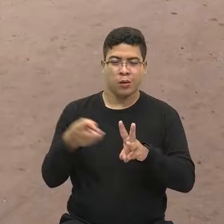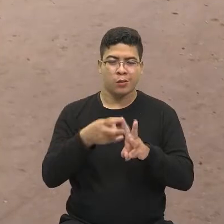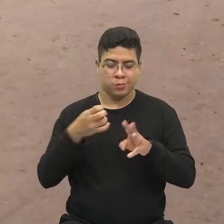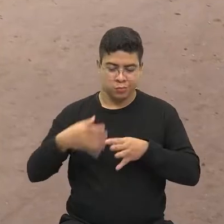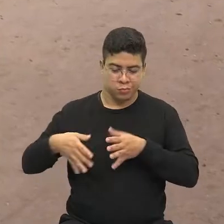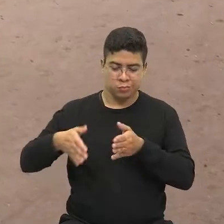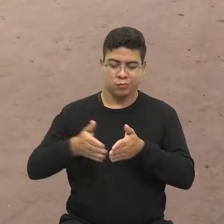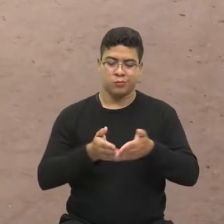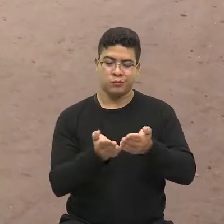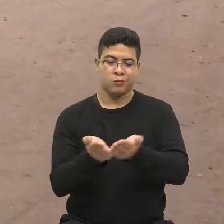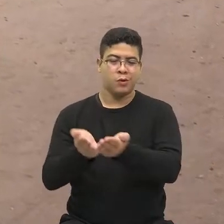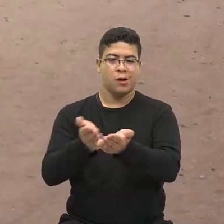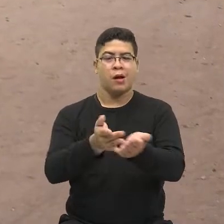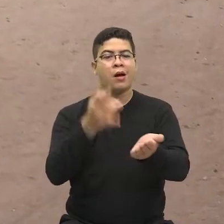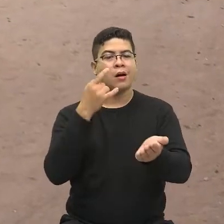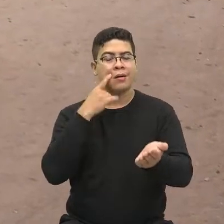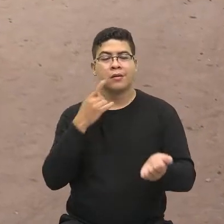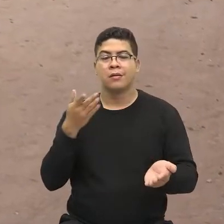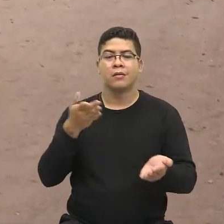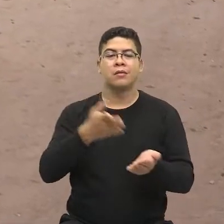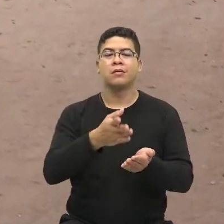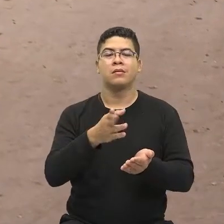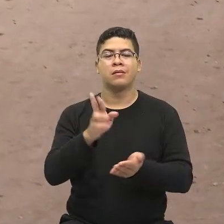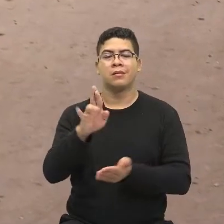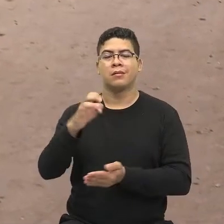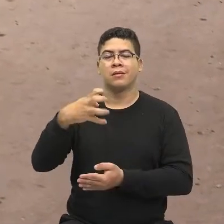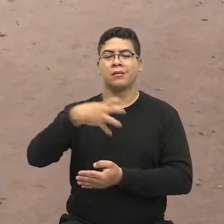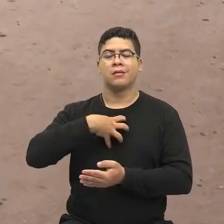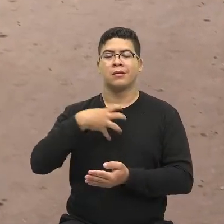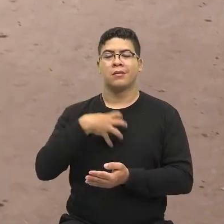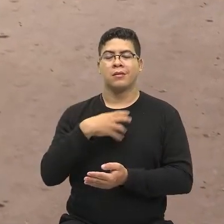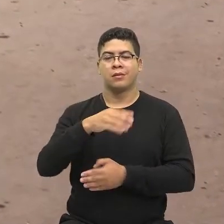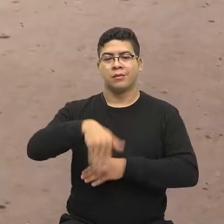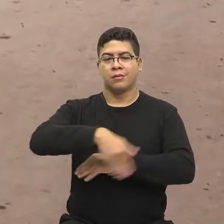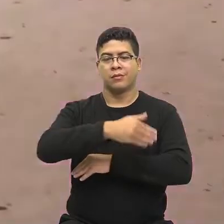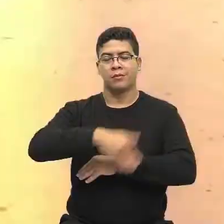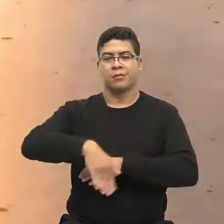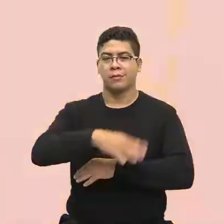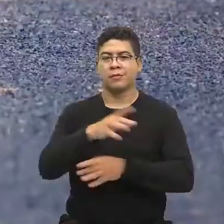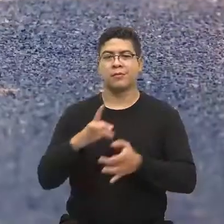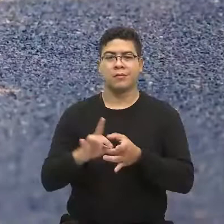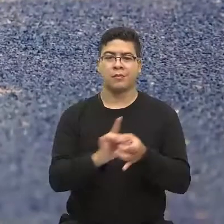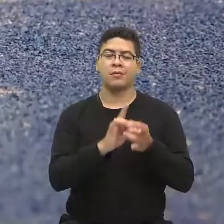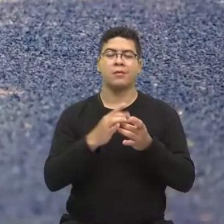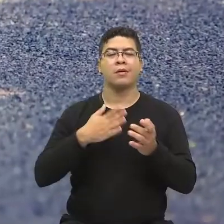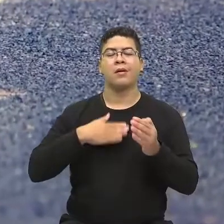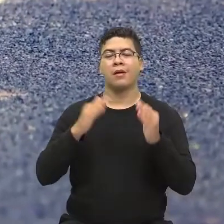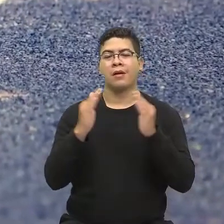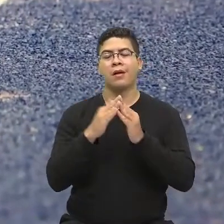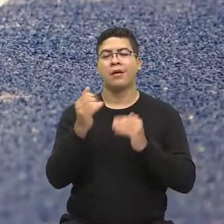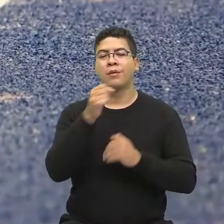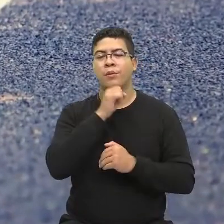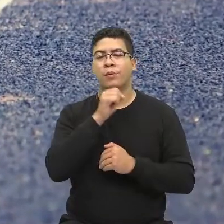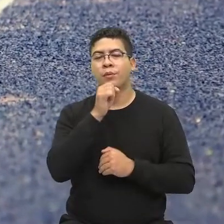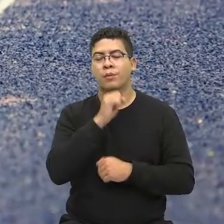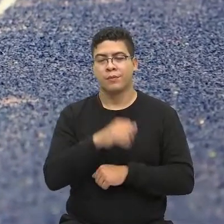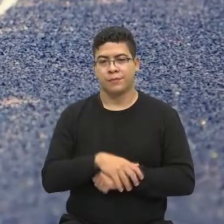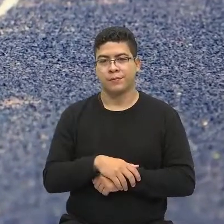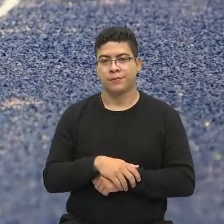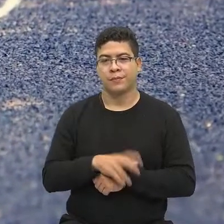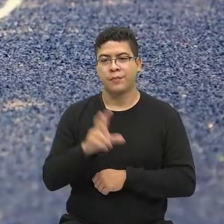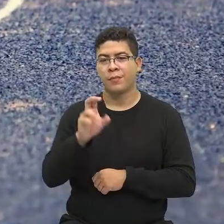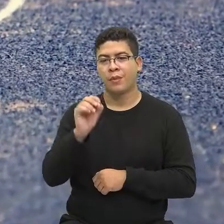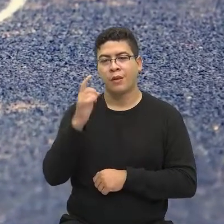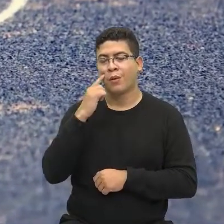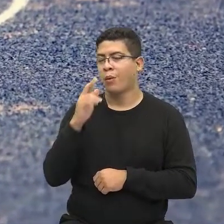de bananeiras. Recife, Rua da União, a casa de meu avô. Nunca pensei que ela